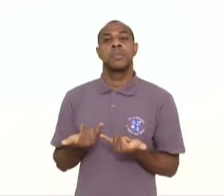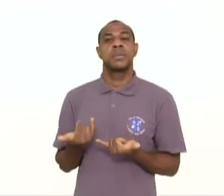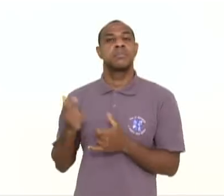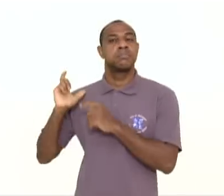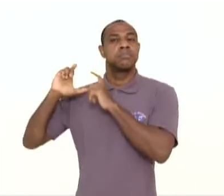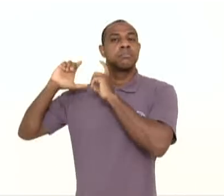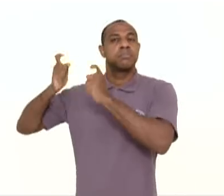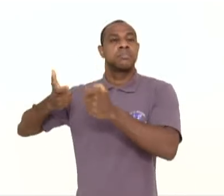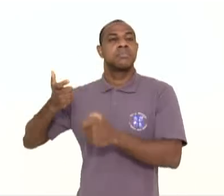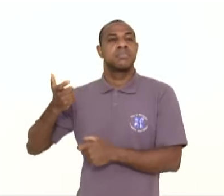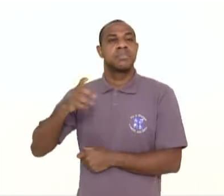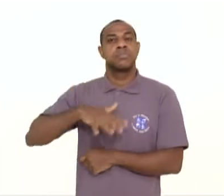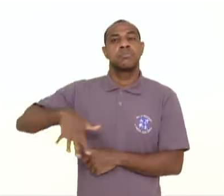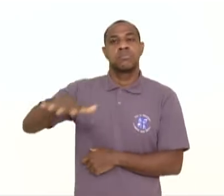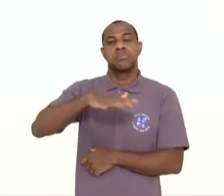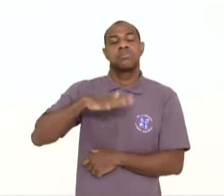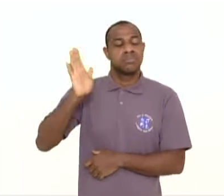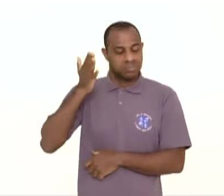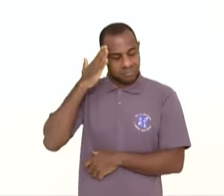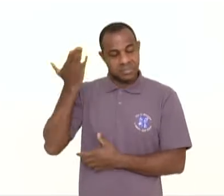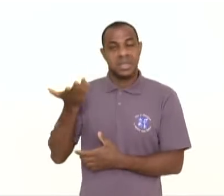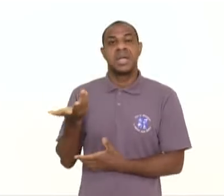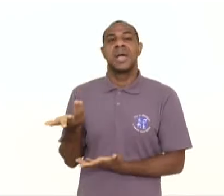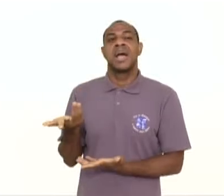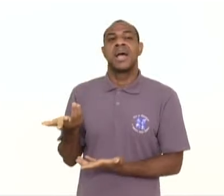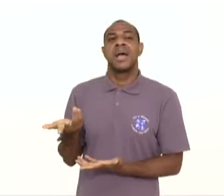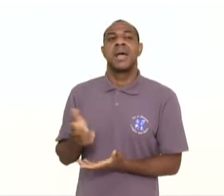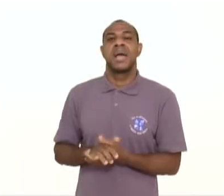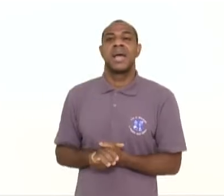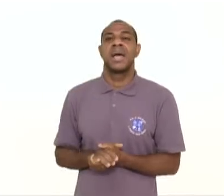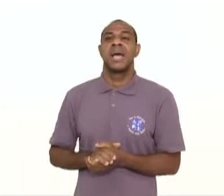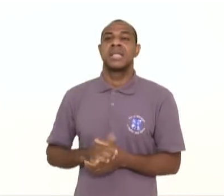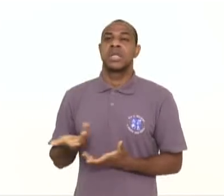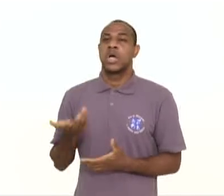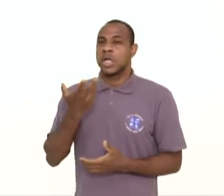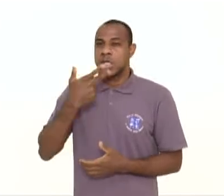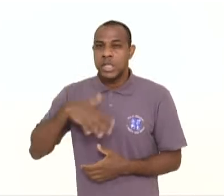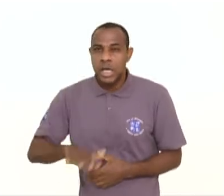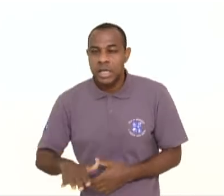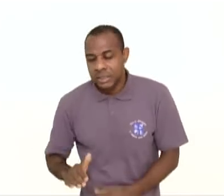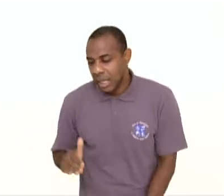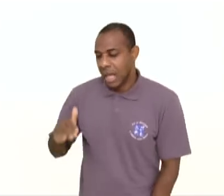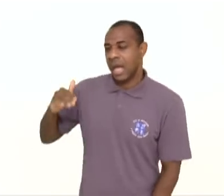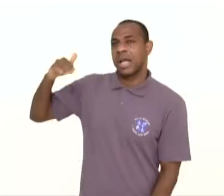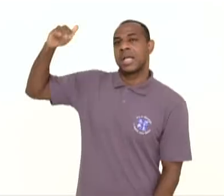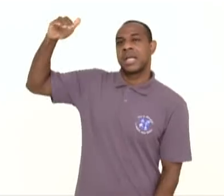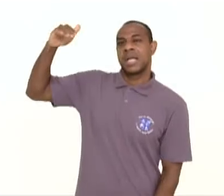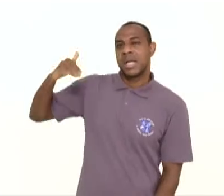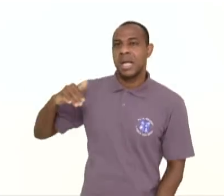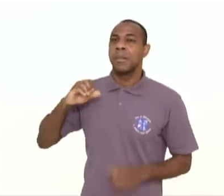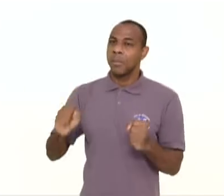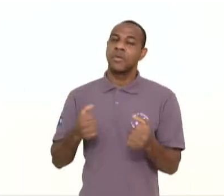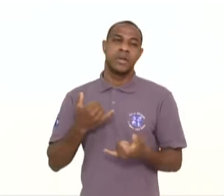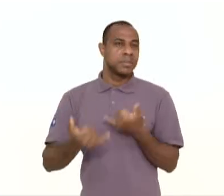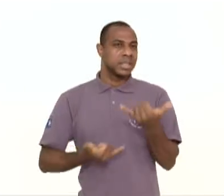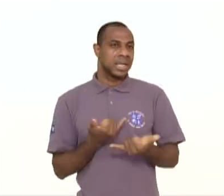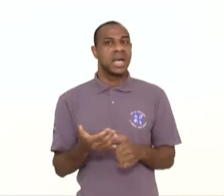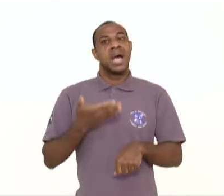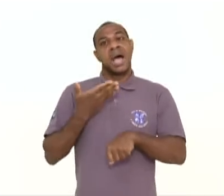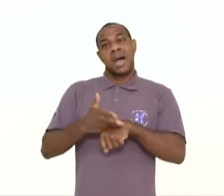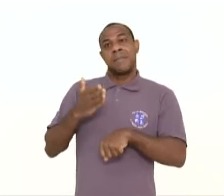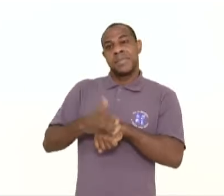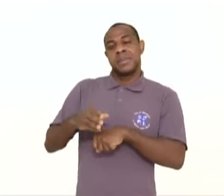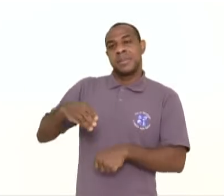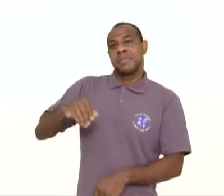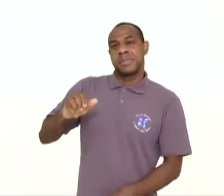na qual podem participar crianças, adolescentes e adultos. Então não tem restrição de idade a prática da brincadeira da